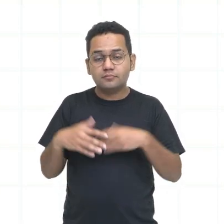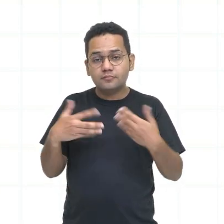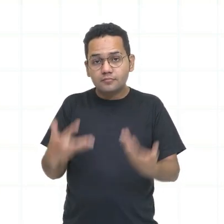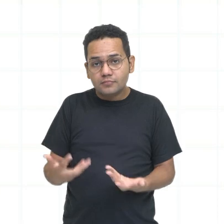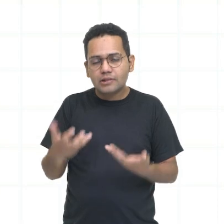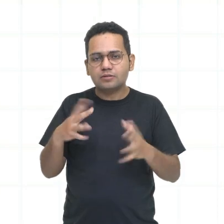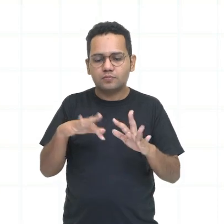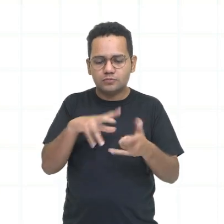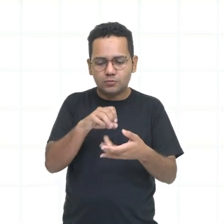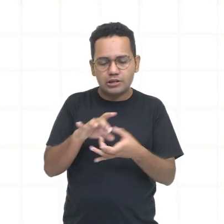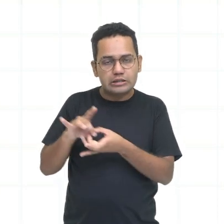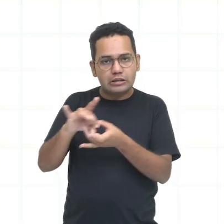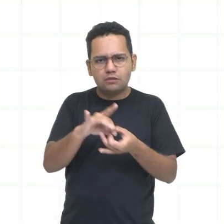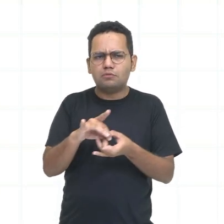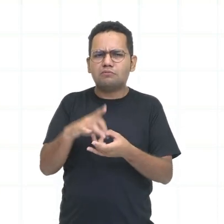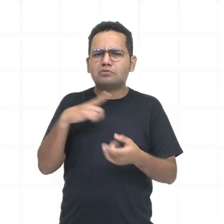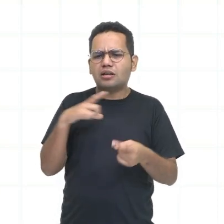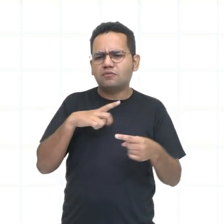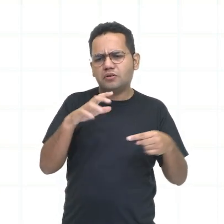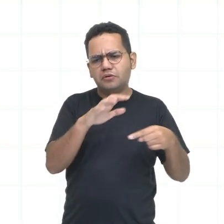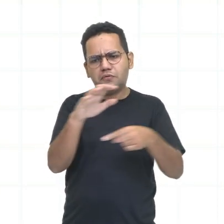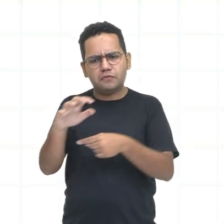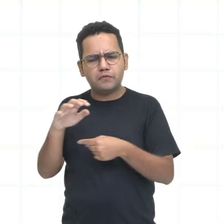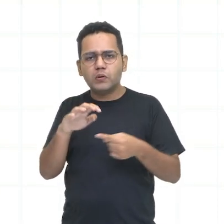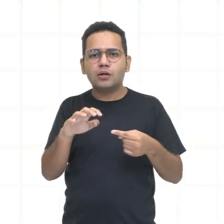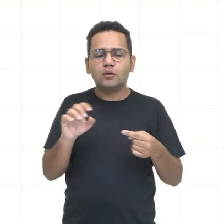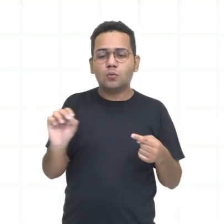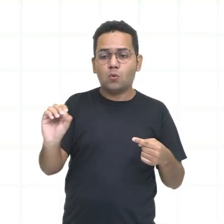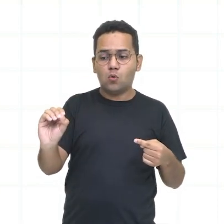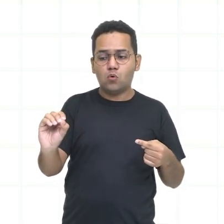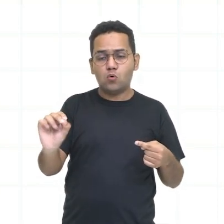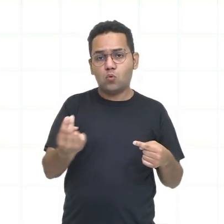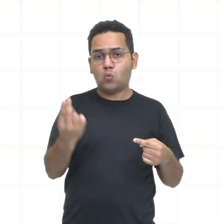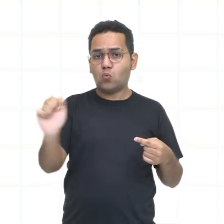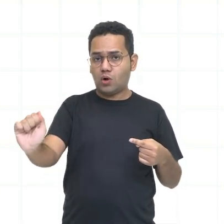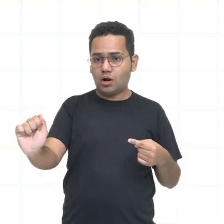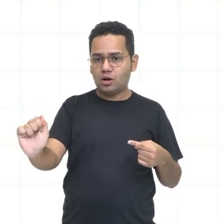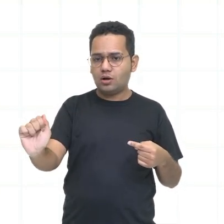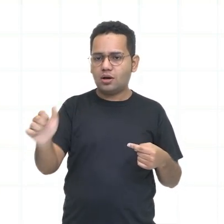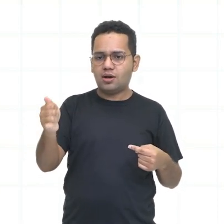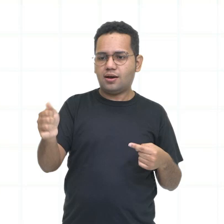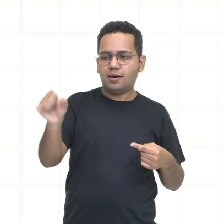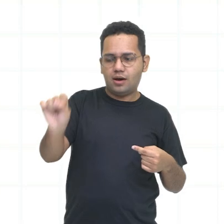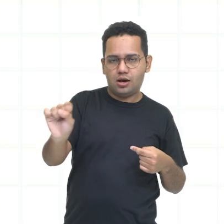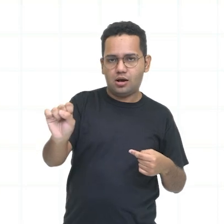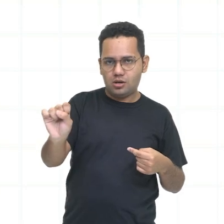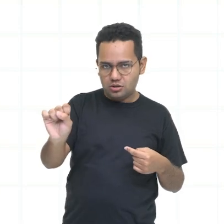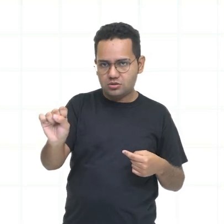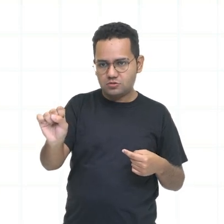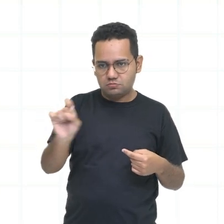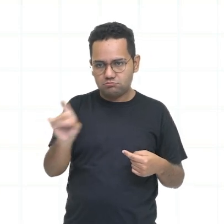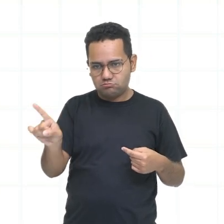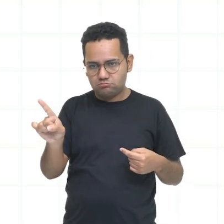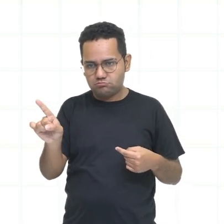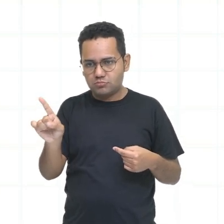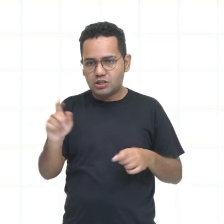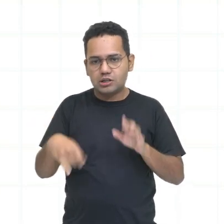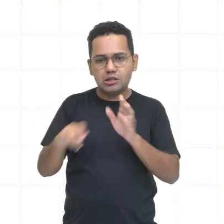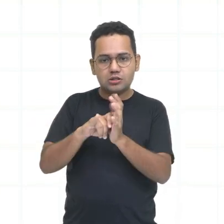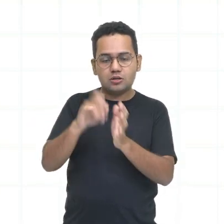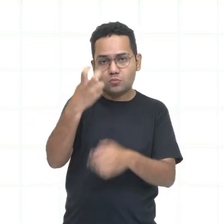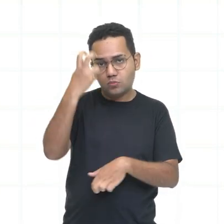globalização sobre o ou a, né, nesse caso aqui, as identidades culturais